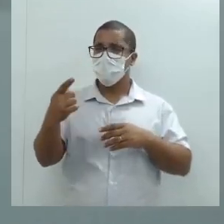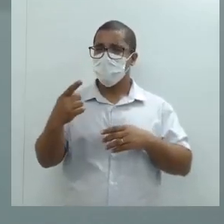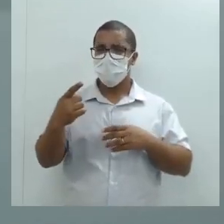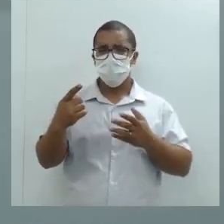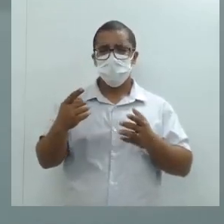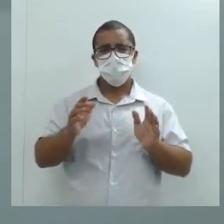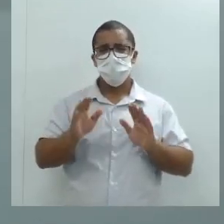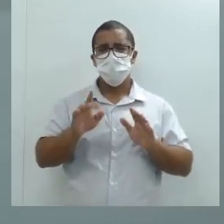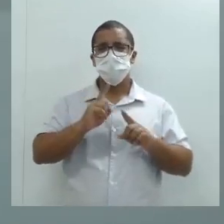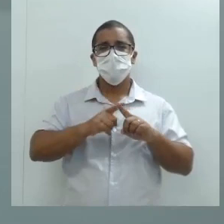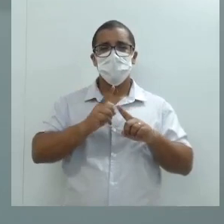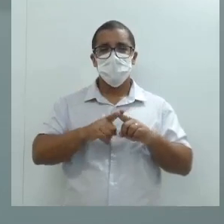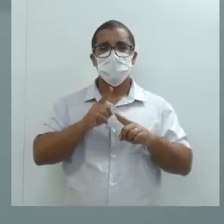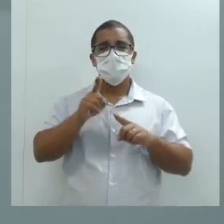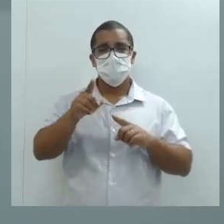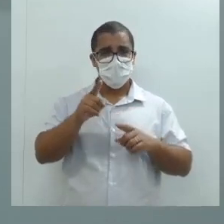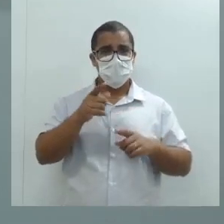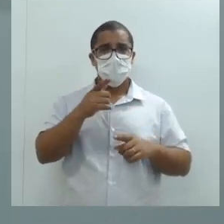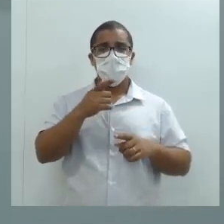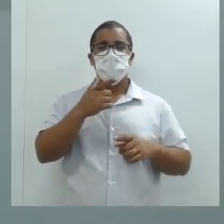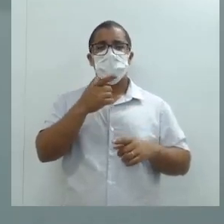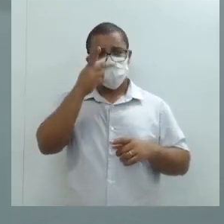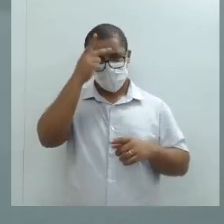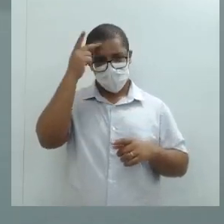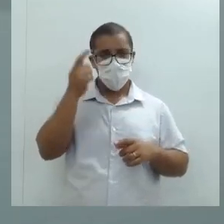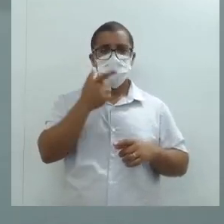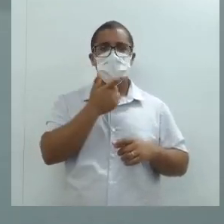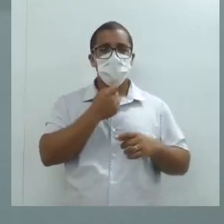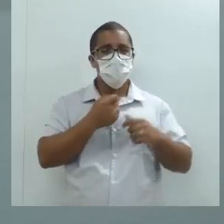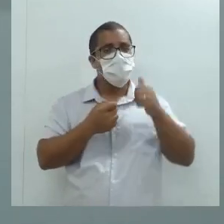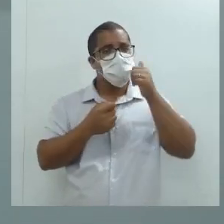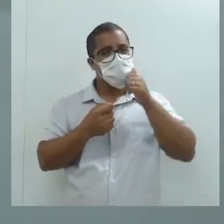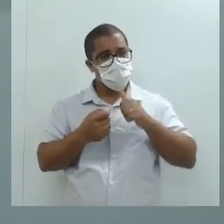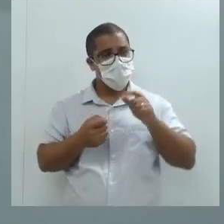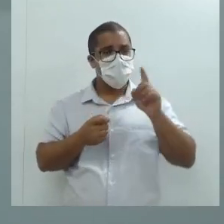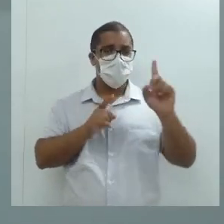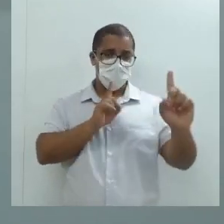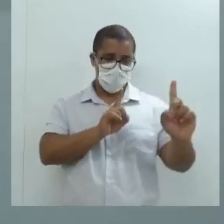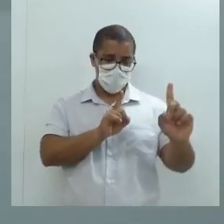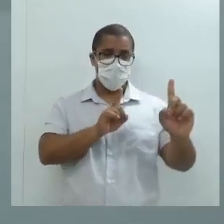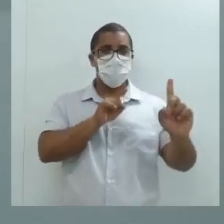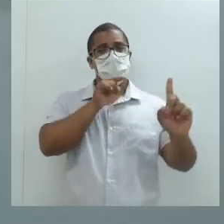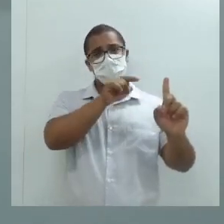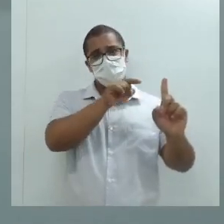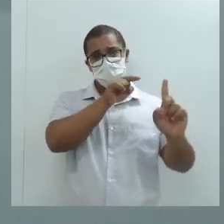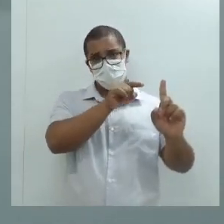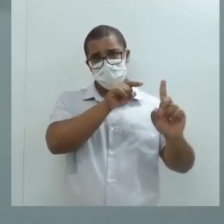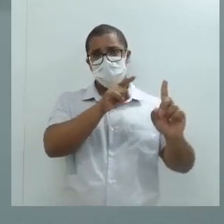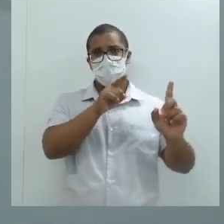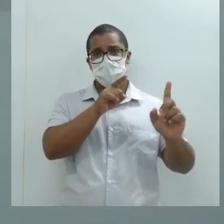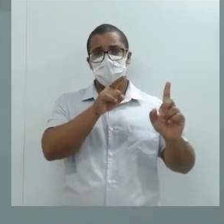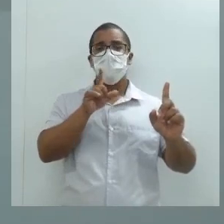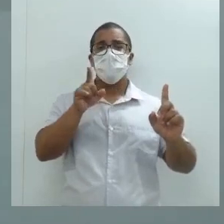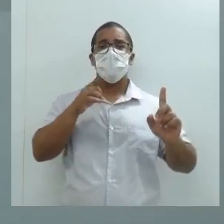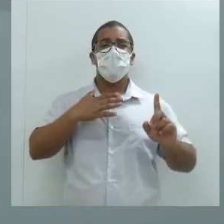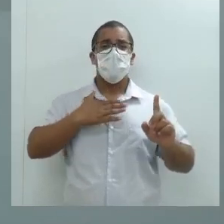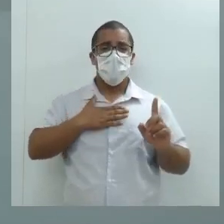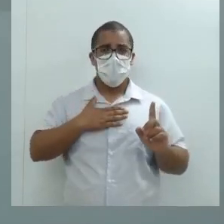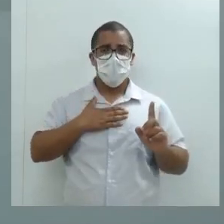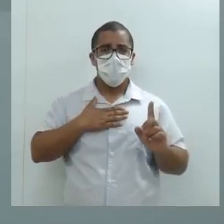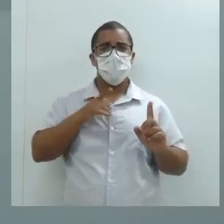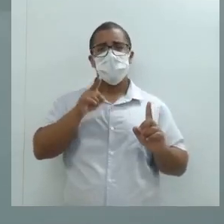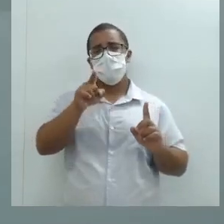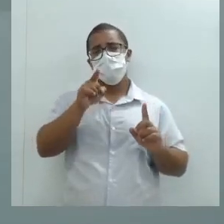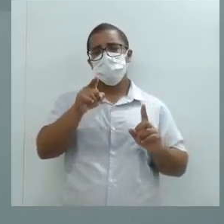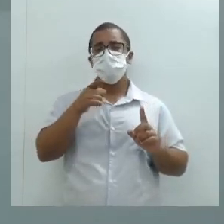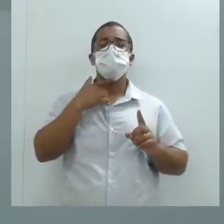sua mãe para dizer que é heterossexual. Você é tão normal o quanto heterossexual. É a sua natureza, é a sua